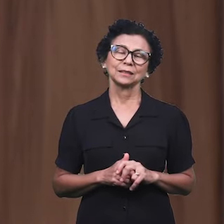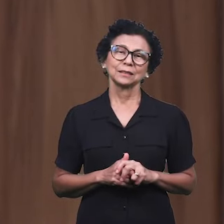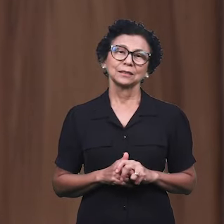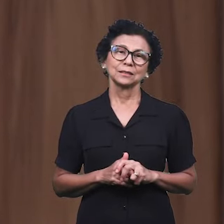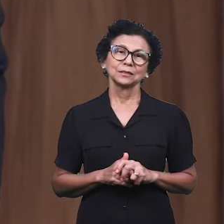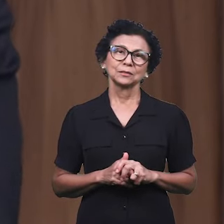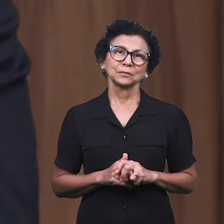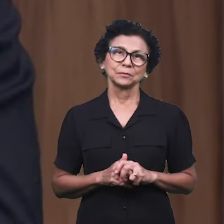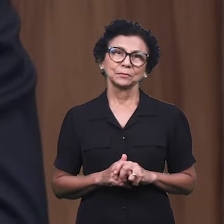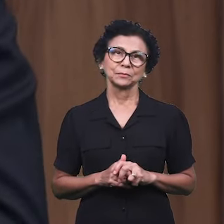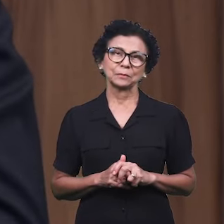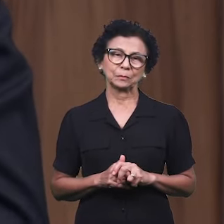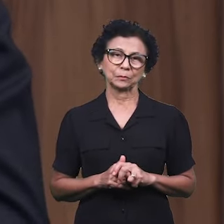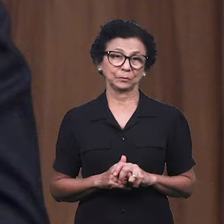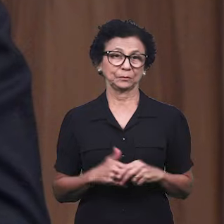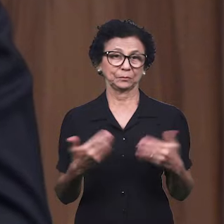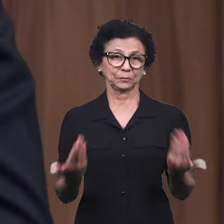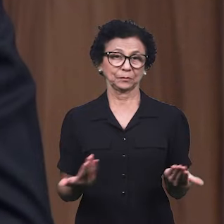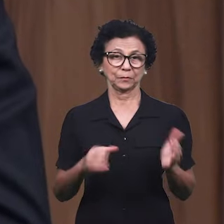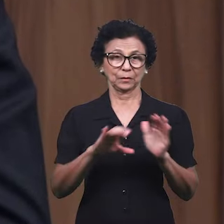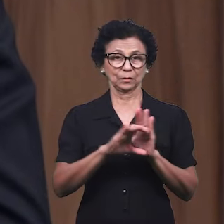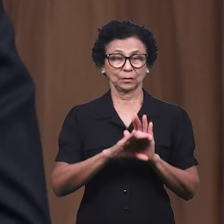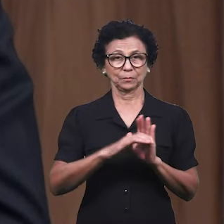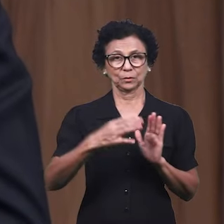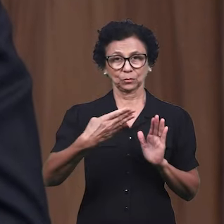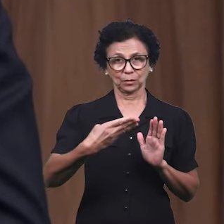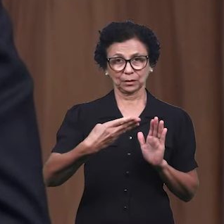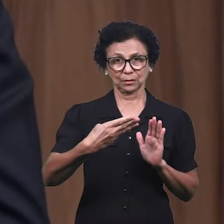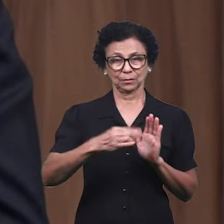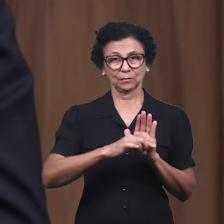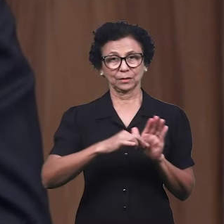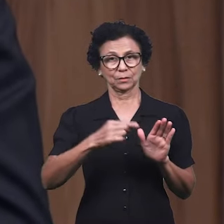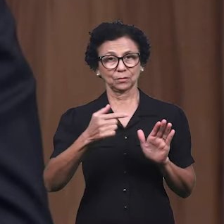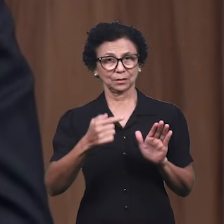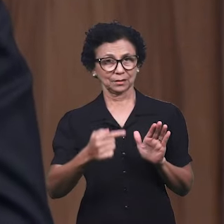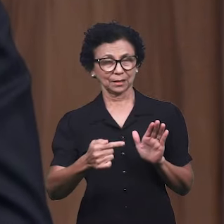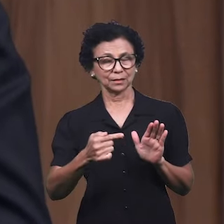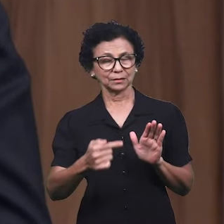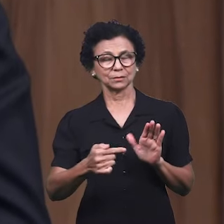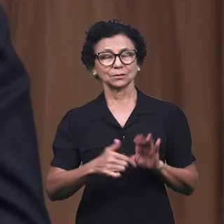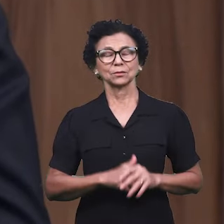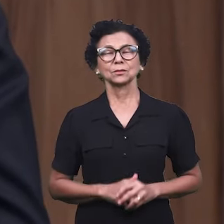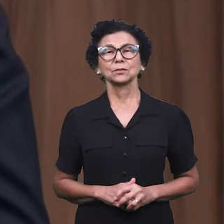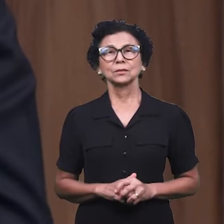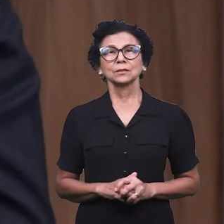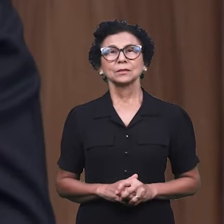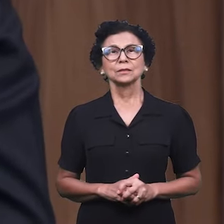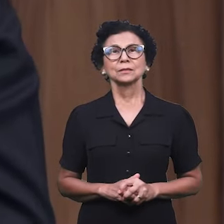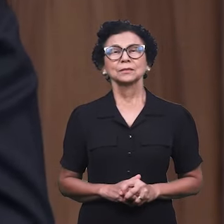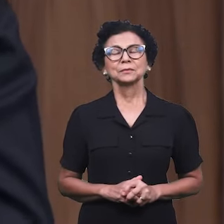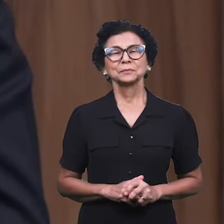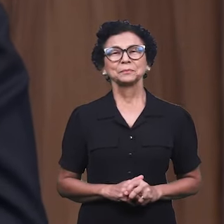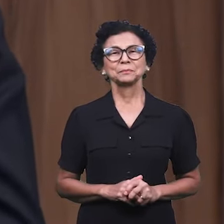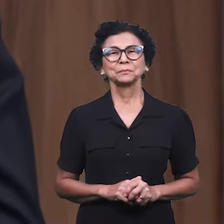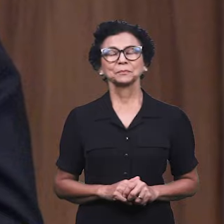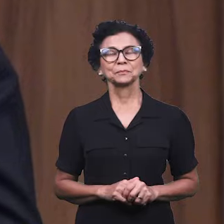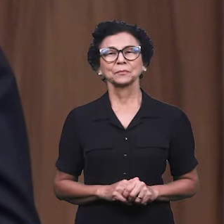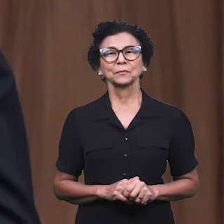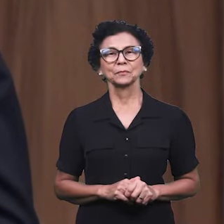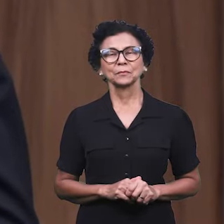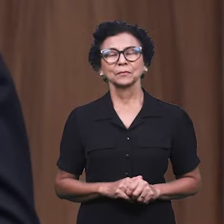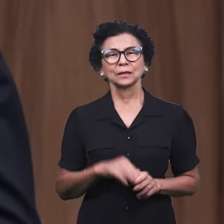Então, o capítulo 4, ele no verso 7, vai falar sobre Tíquico, né? E